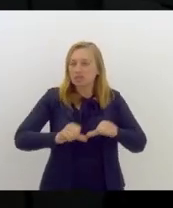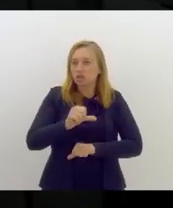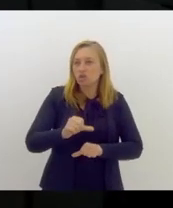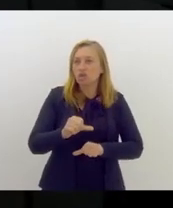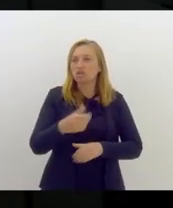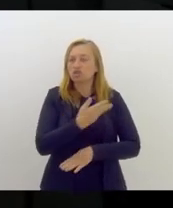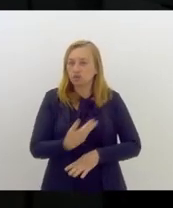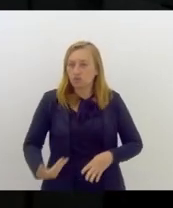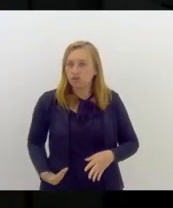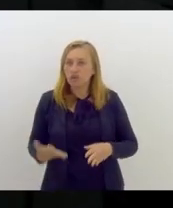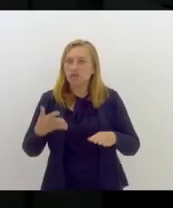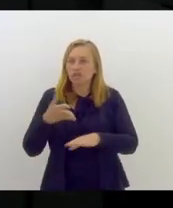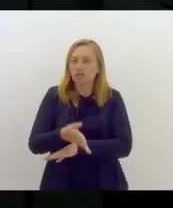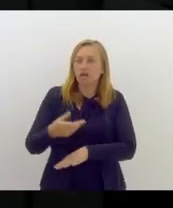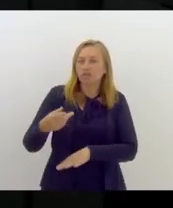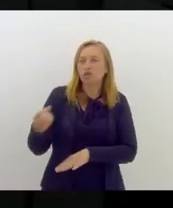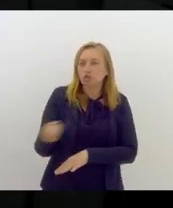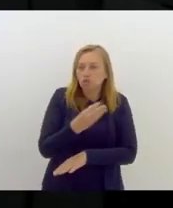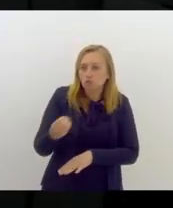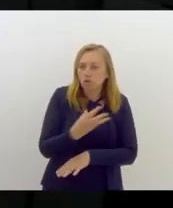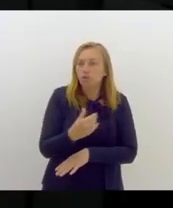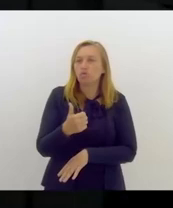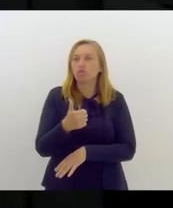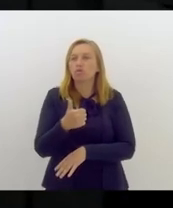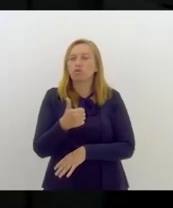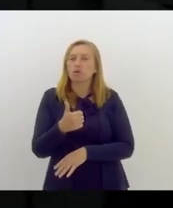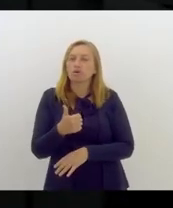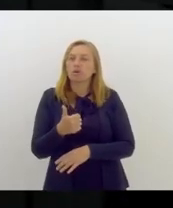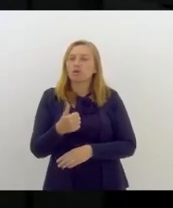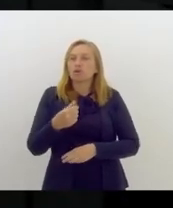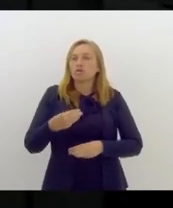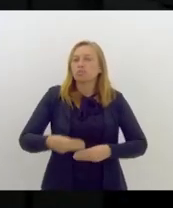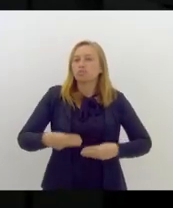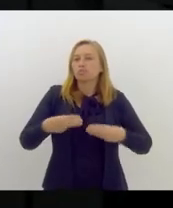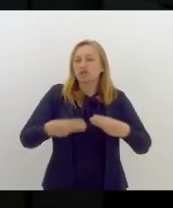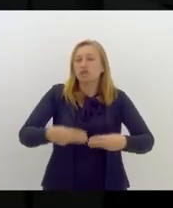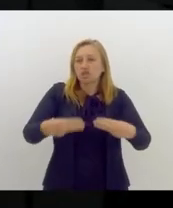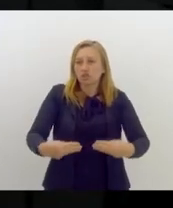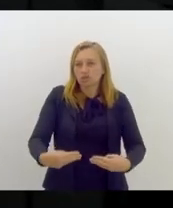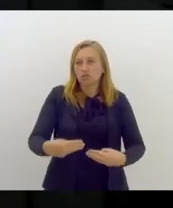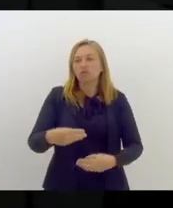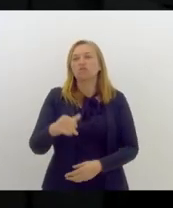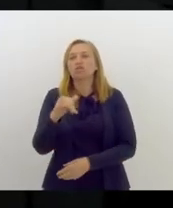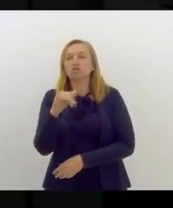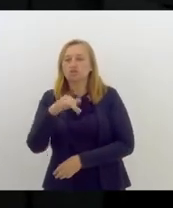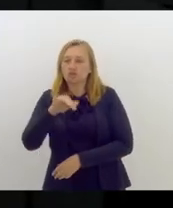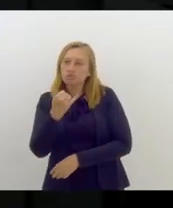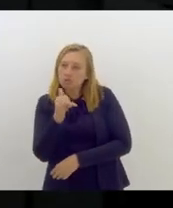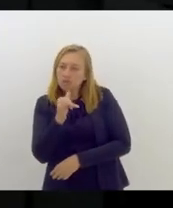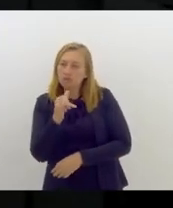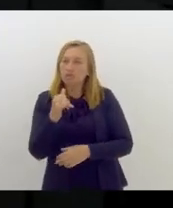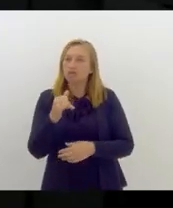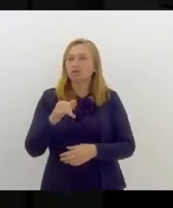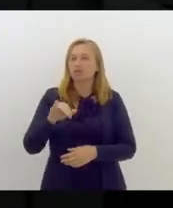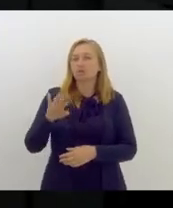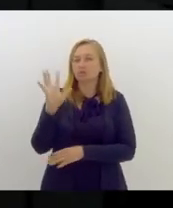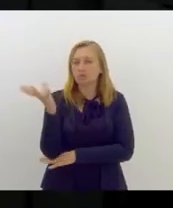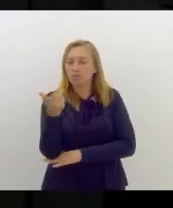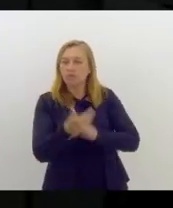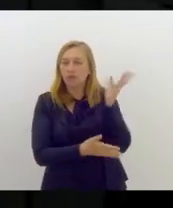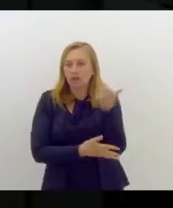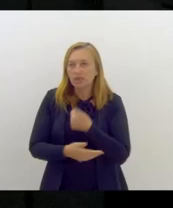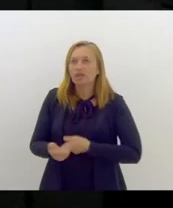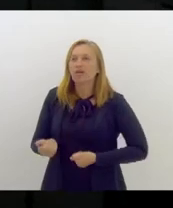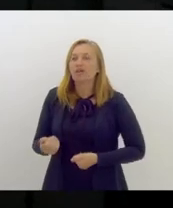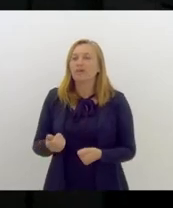governo Qual é a entrada de um novo Ministro ou ministra de Minas e ministrou o ministro do meio ambiente a gente passar pelo menos